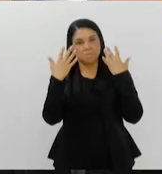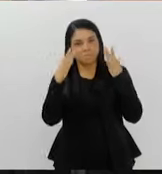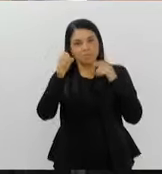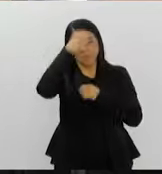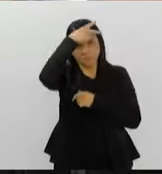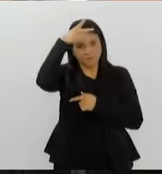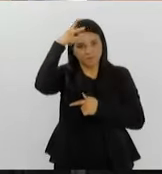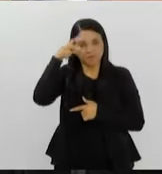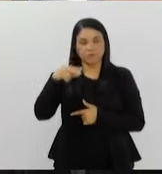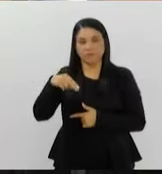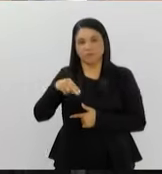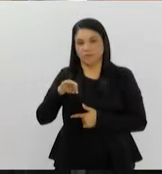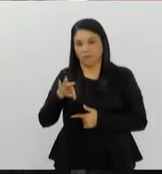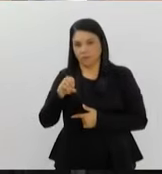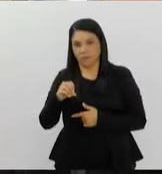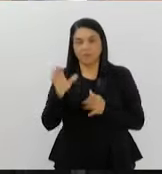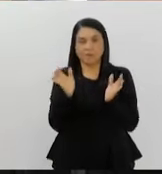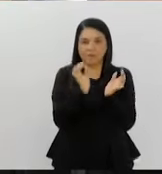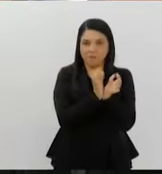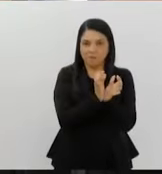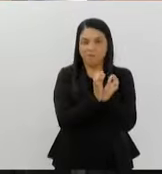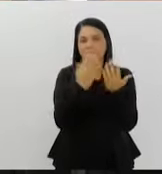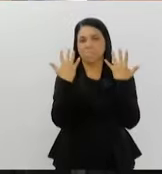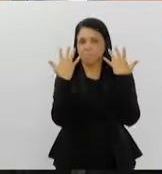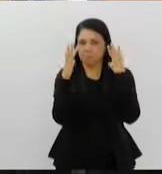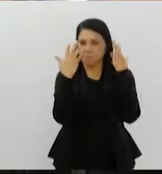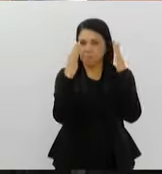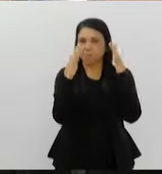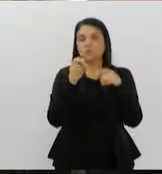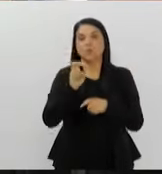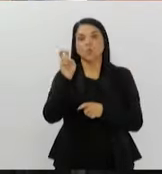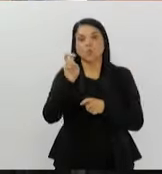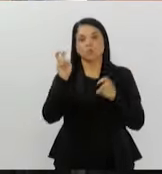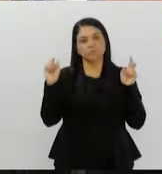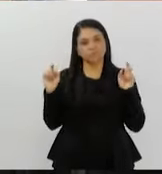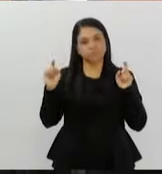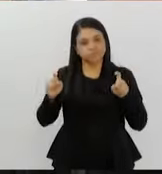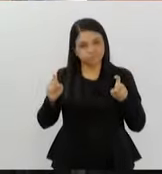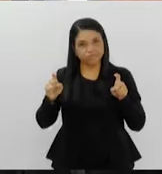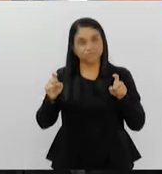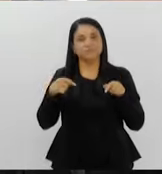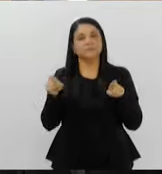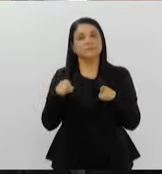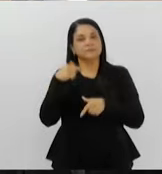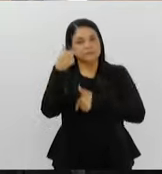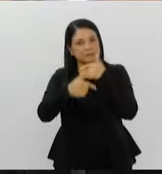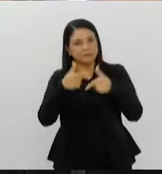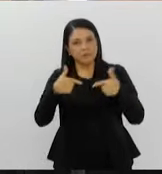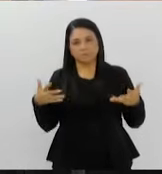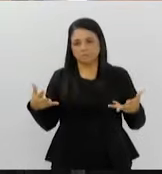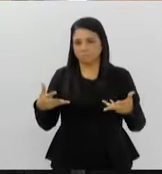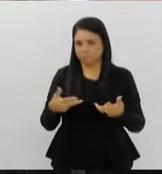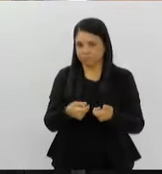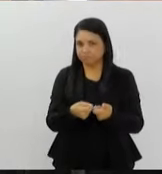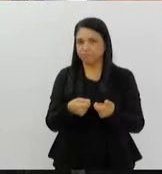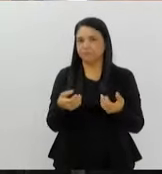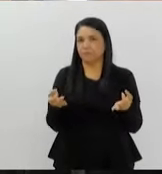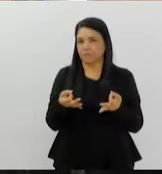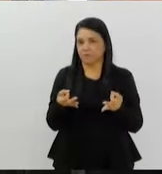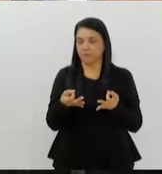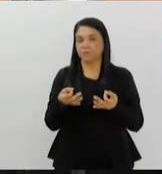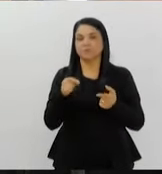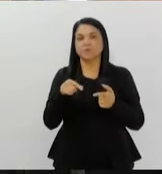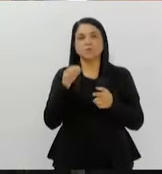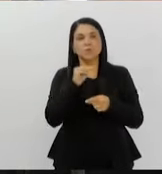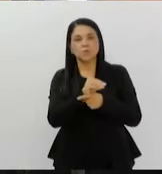prefeito Neto e toda a sua equipe, que está no seu quinto mandato, faz um trabalho de excelência,